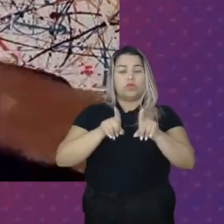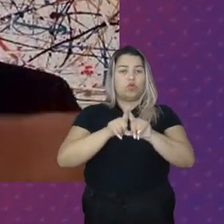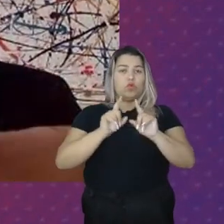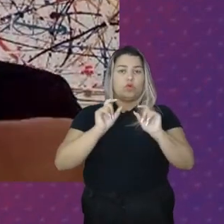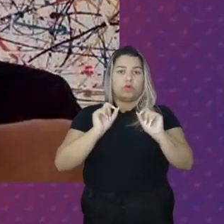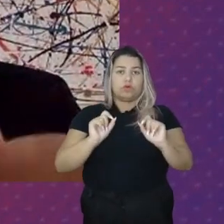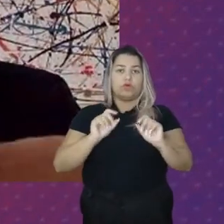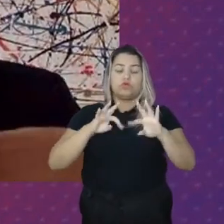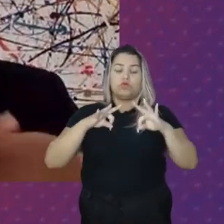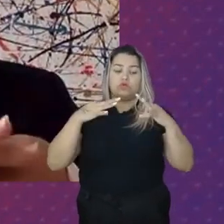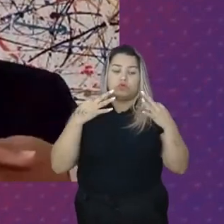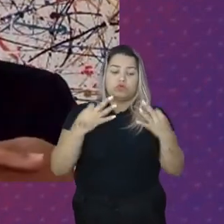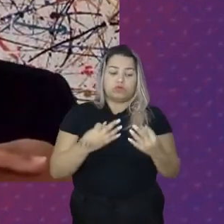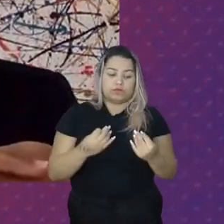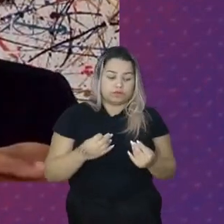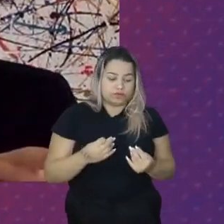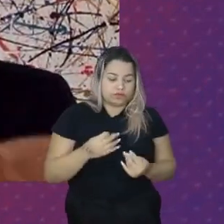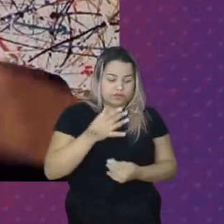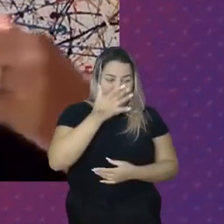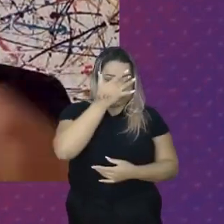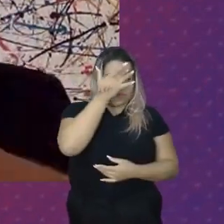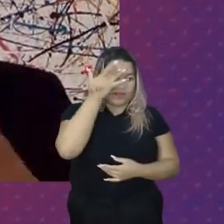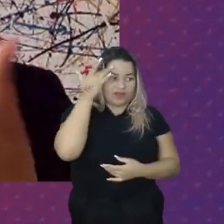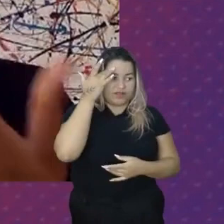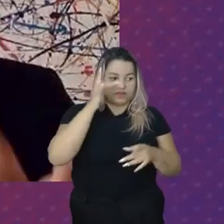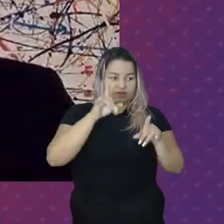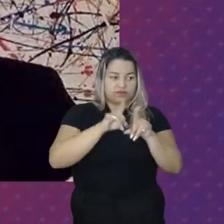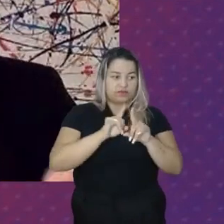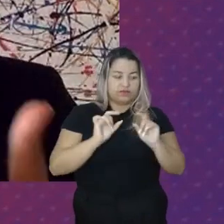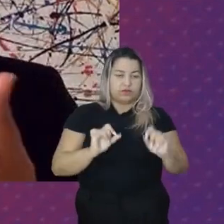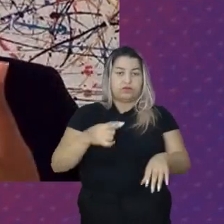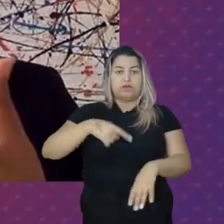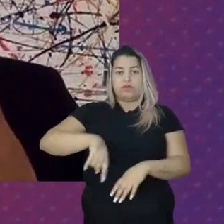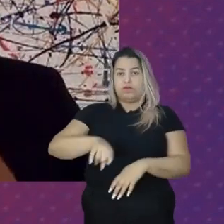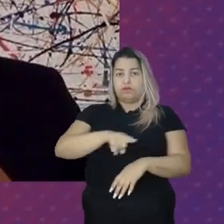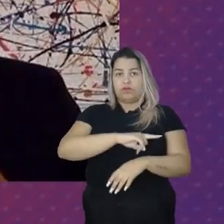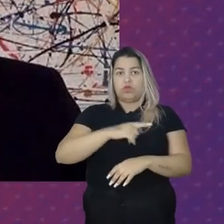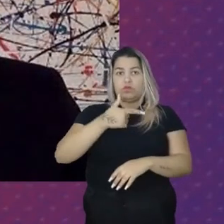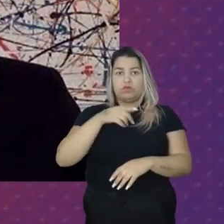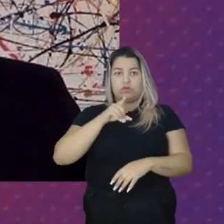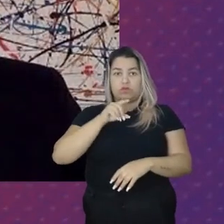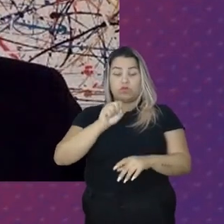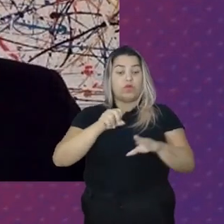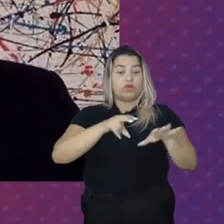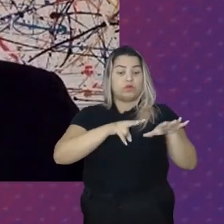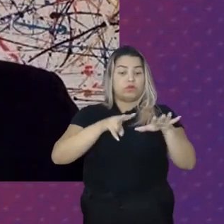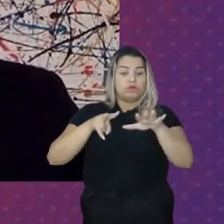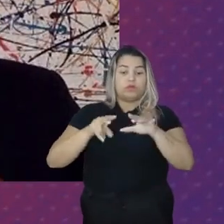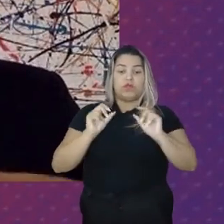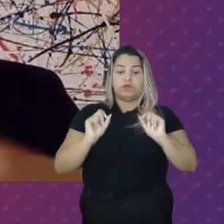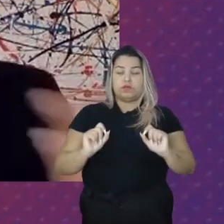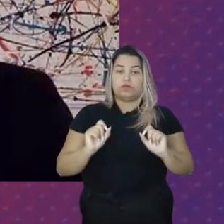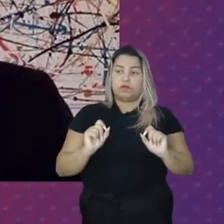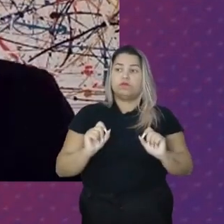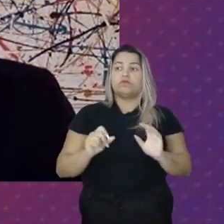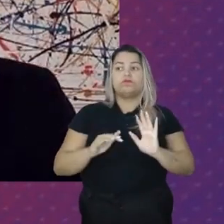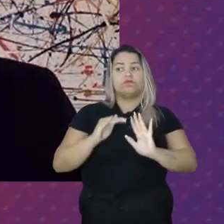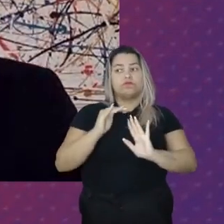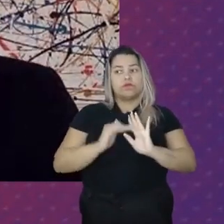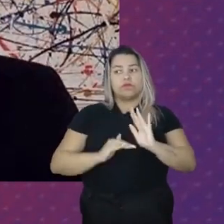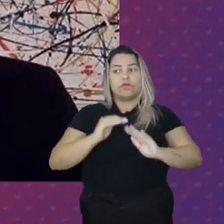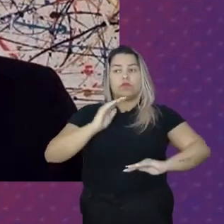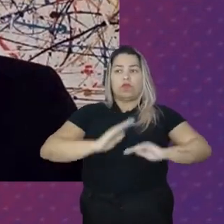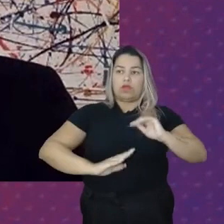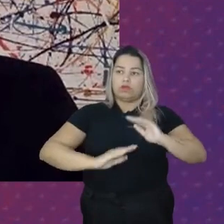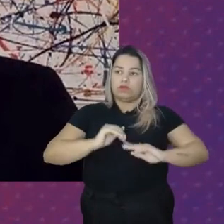incidência todas aquelas trabalhadoras domésticas que trabalham até 2 dias na semana. Então, ao mesmo